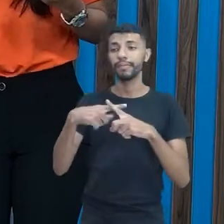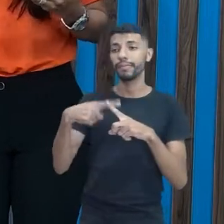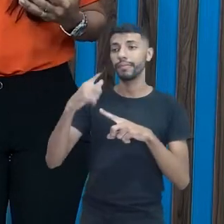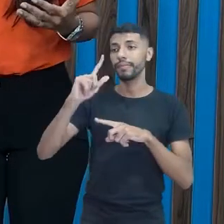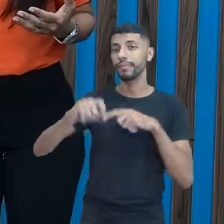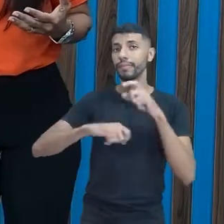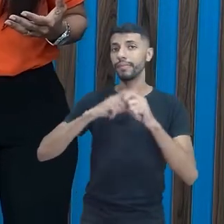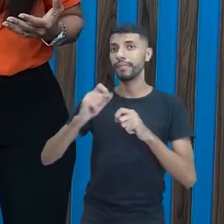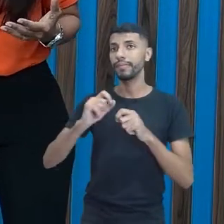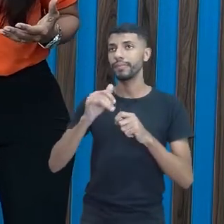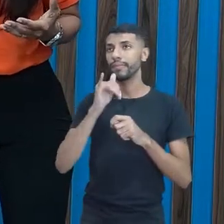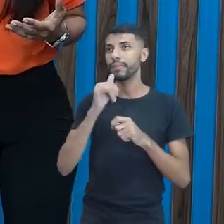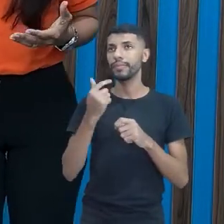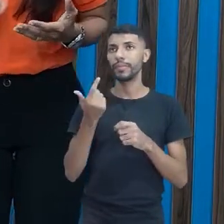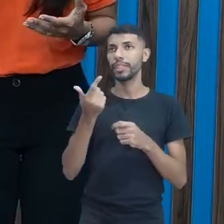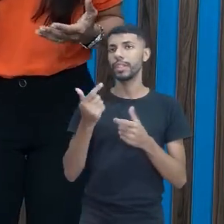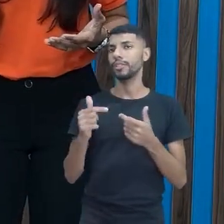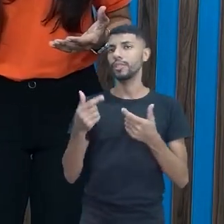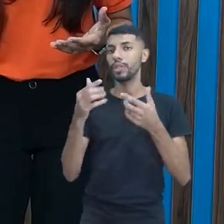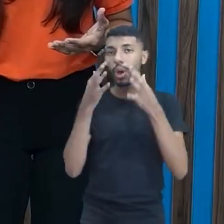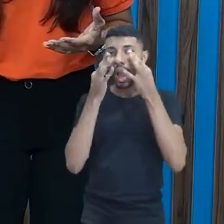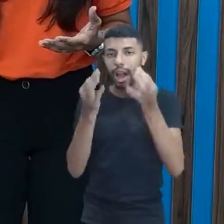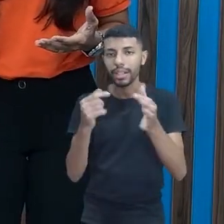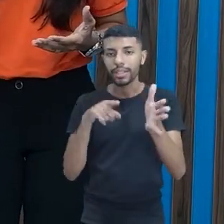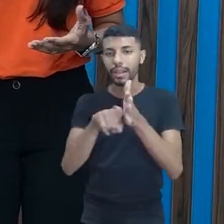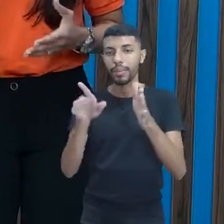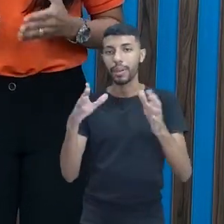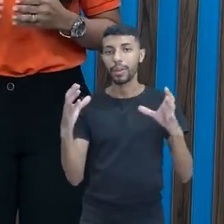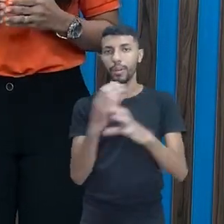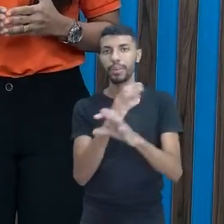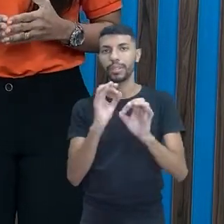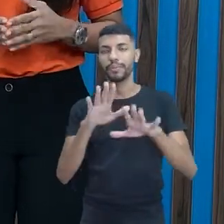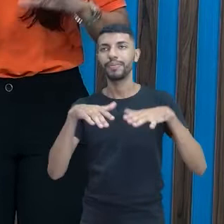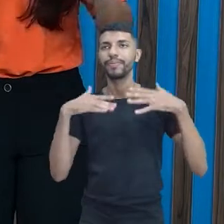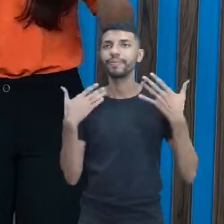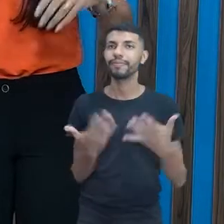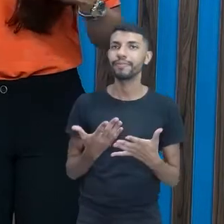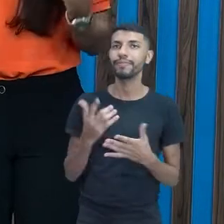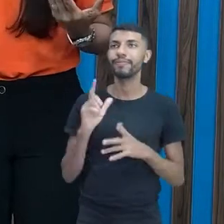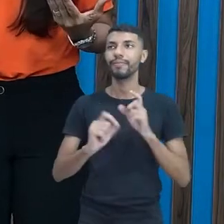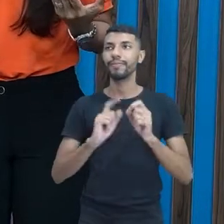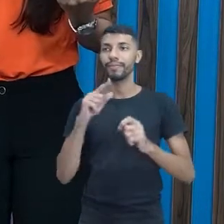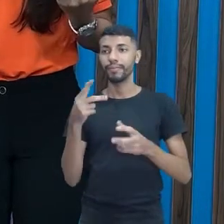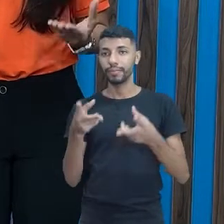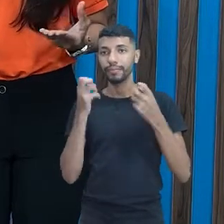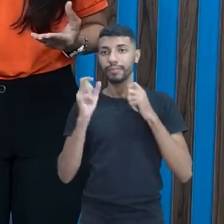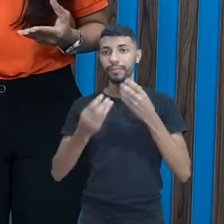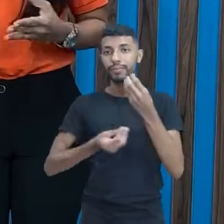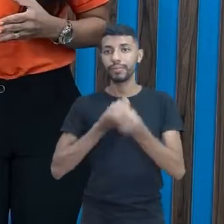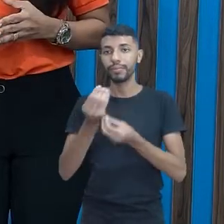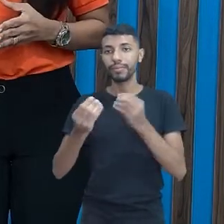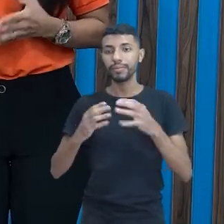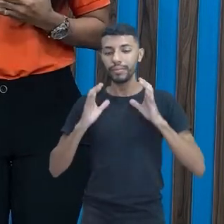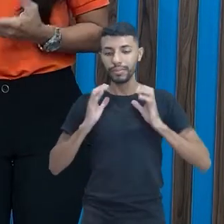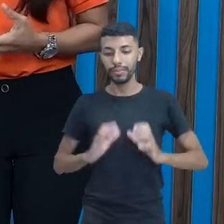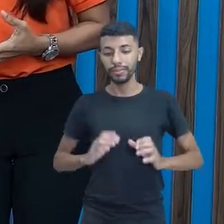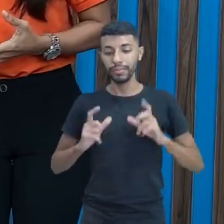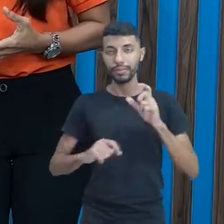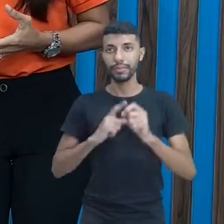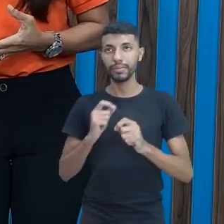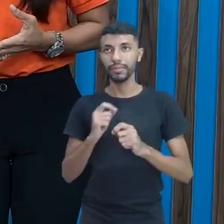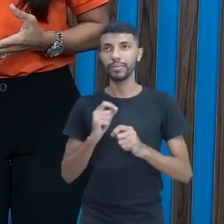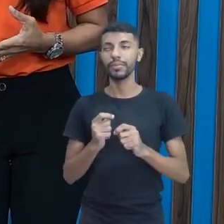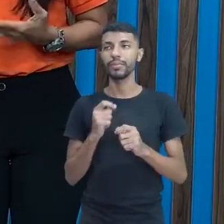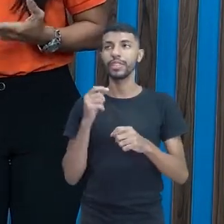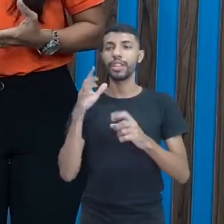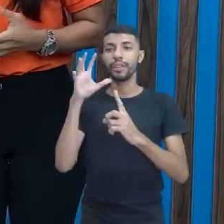justamente não se ouviu o questionamento todo, não se ouviu a pergunta inteira. Então, percebam como o comportamento, ele interfere no processo